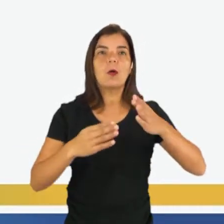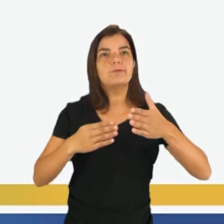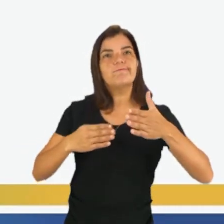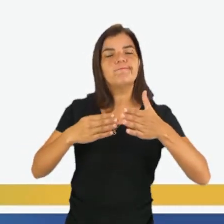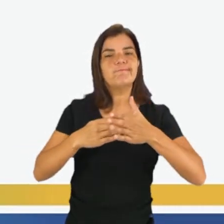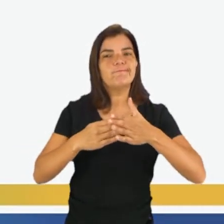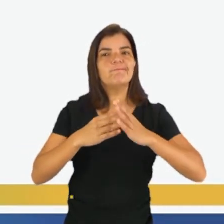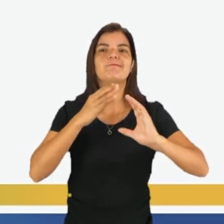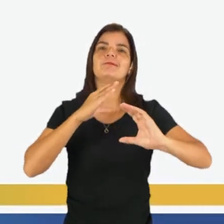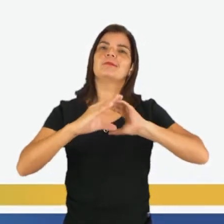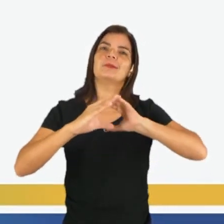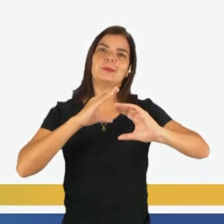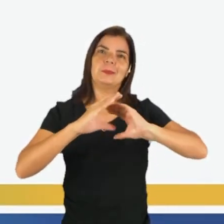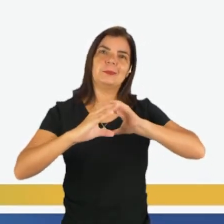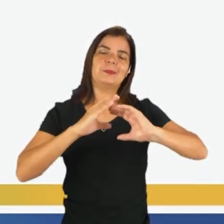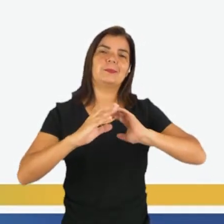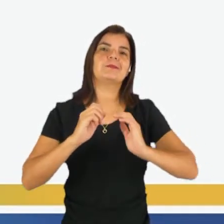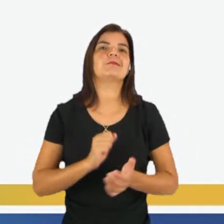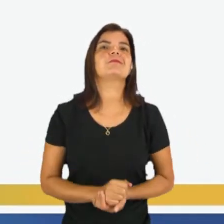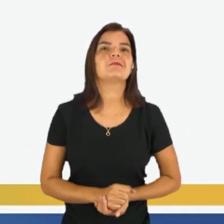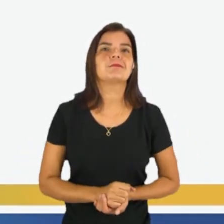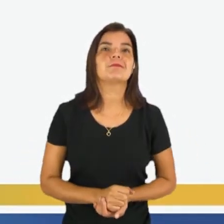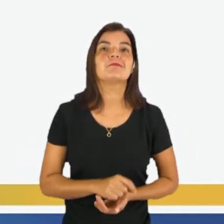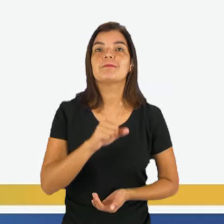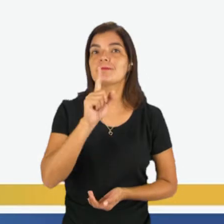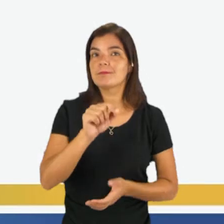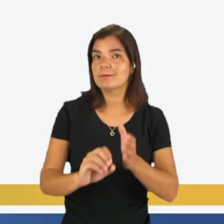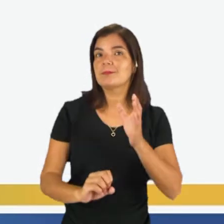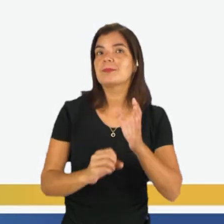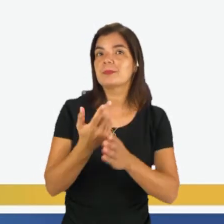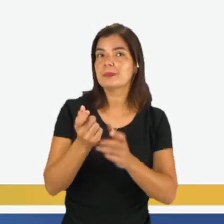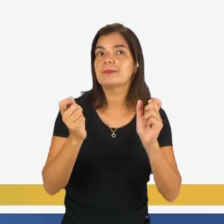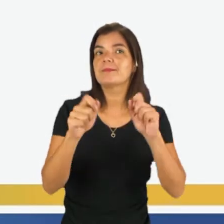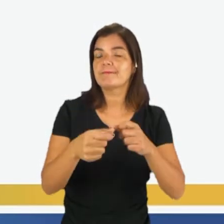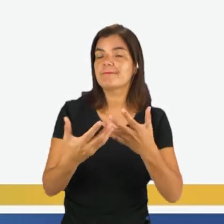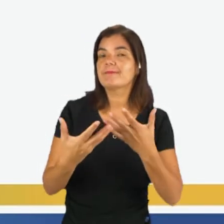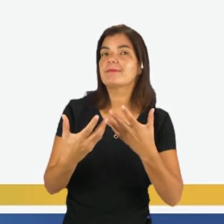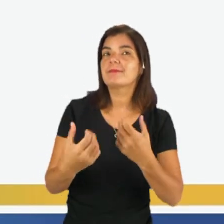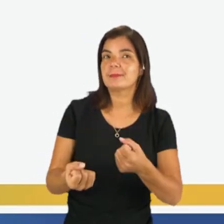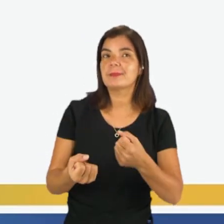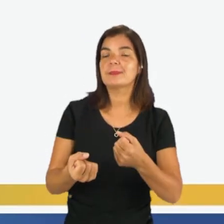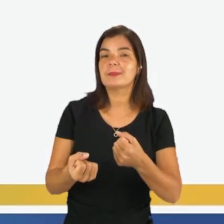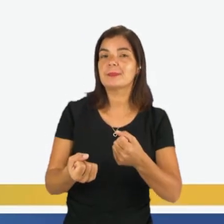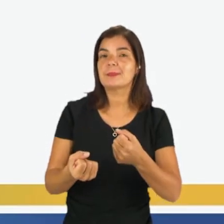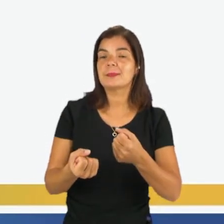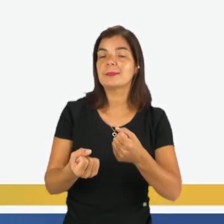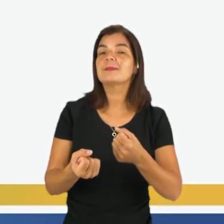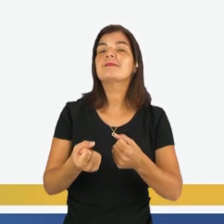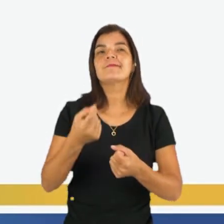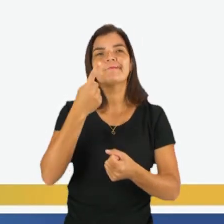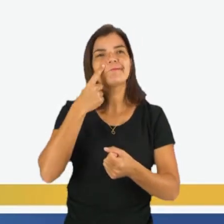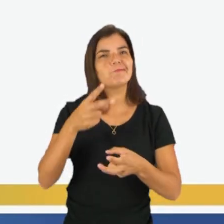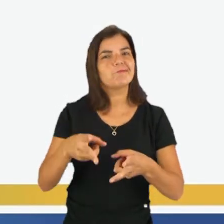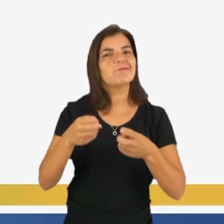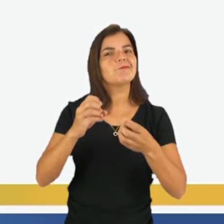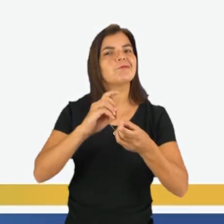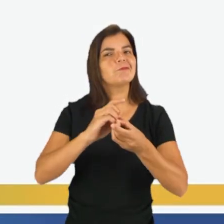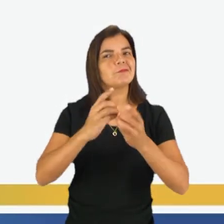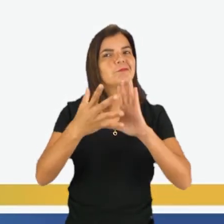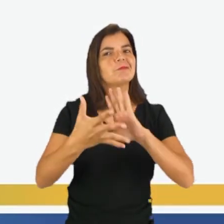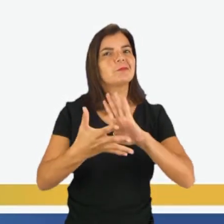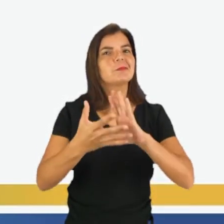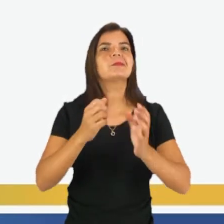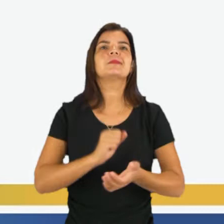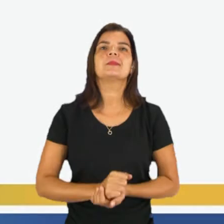prolongar ou interromper a comunicação. Essa ocorrência pode ser percebida comumente